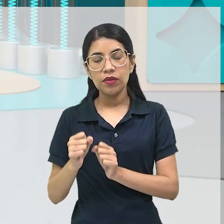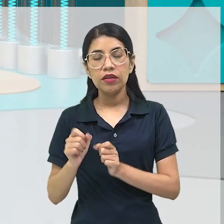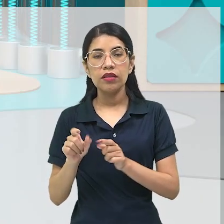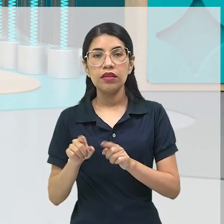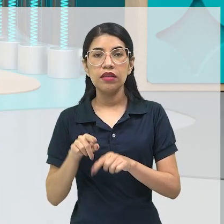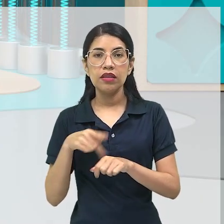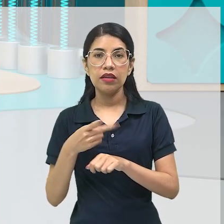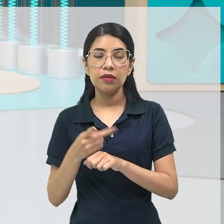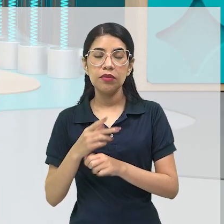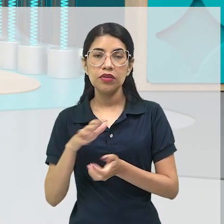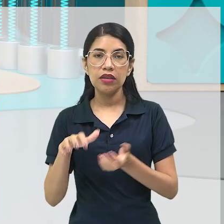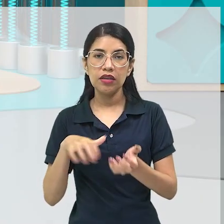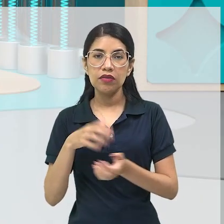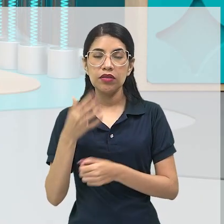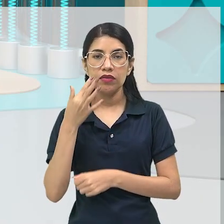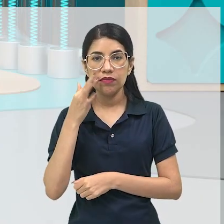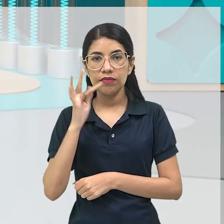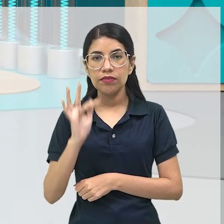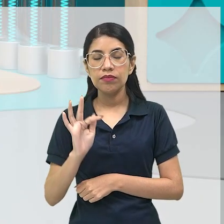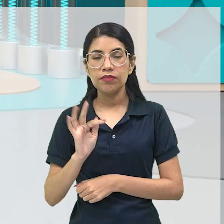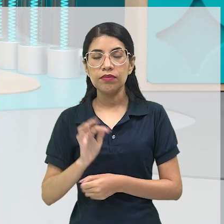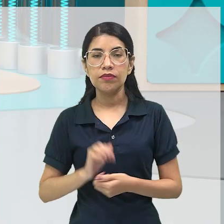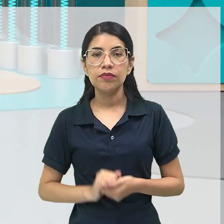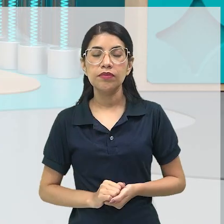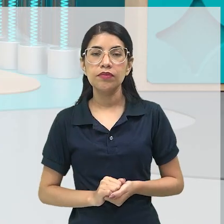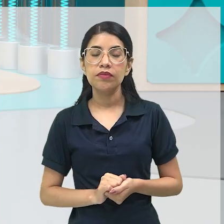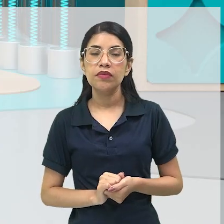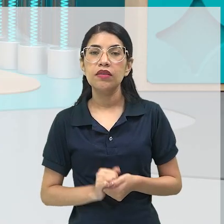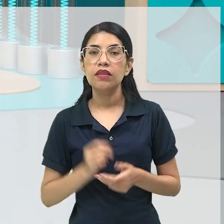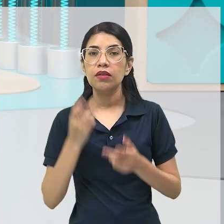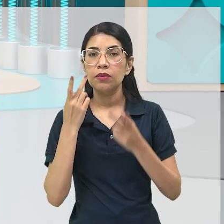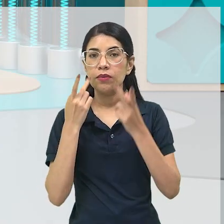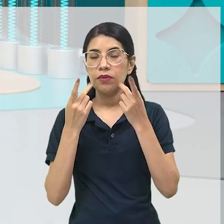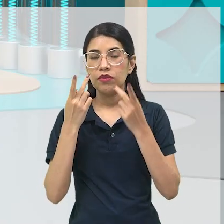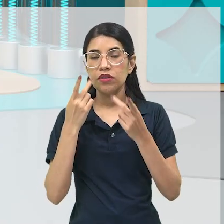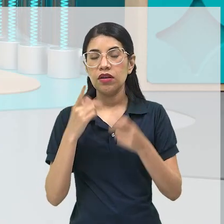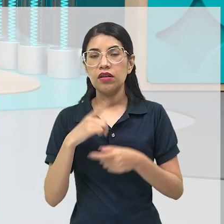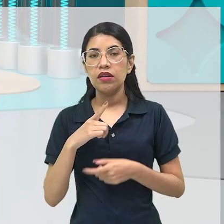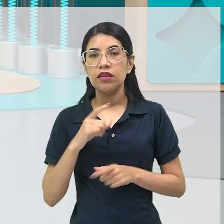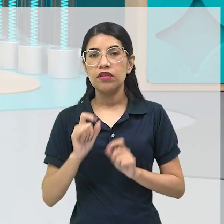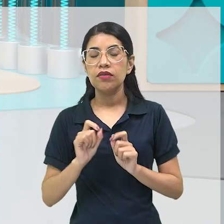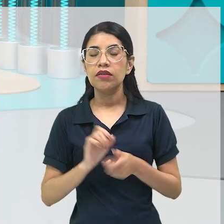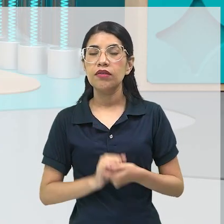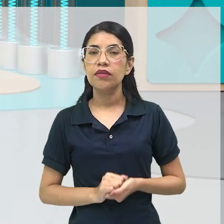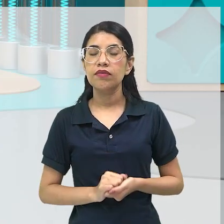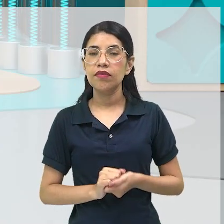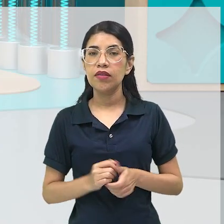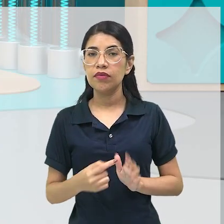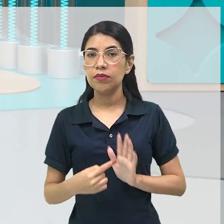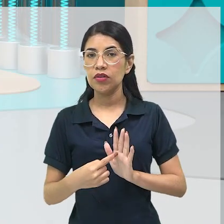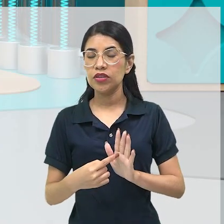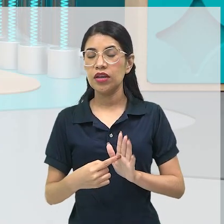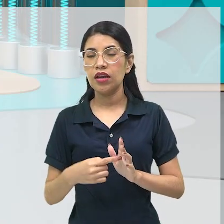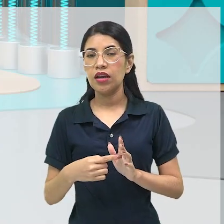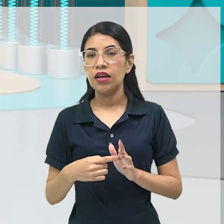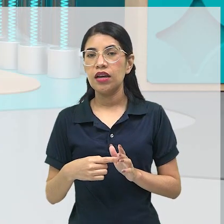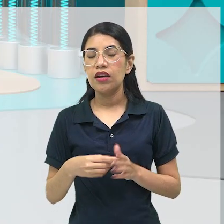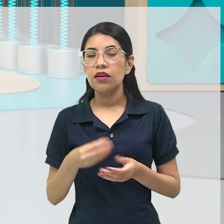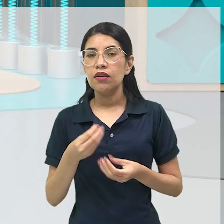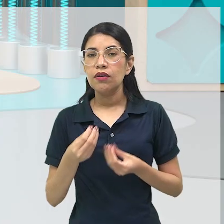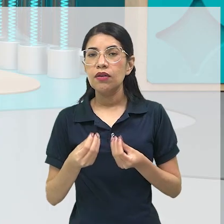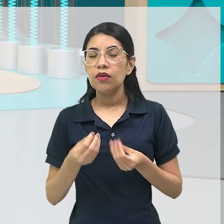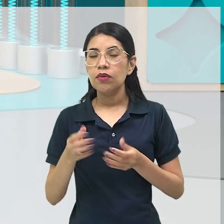essa Revolução Francesa também, né? Então, o teatro, ele vai expressar a ideia